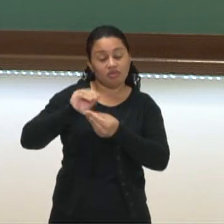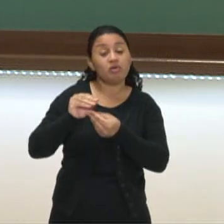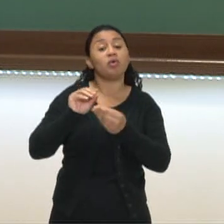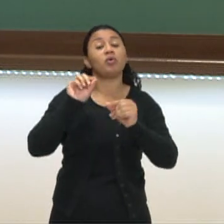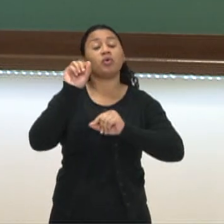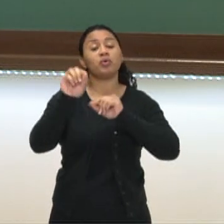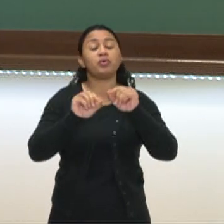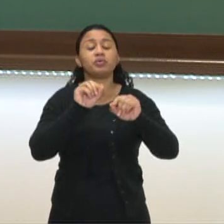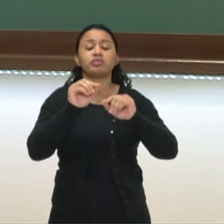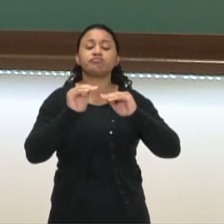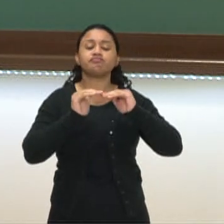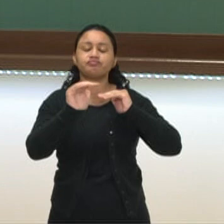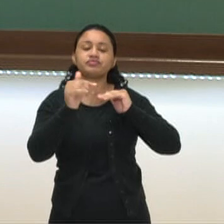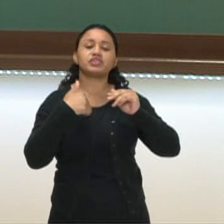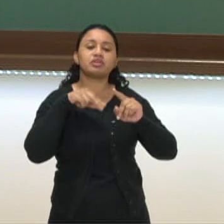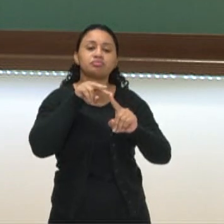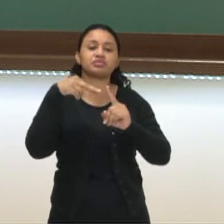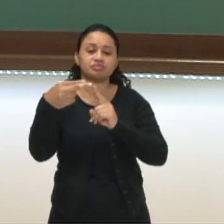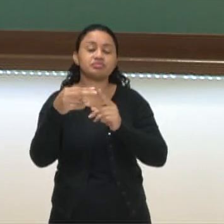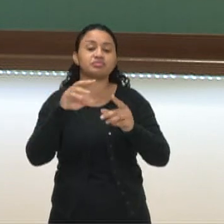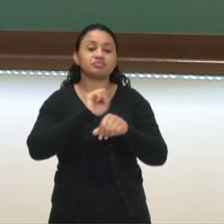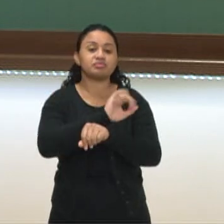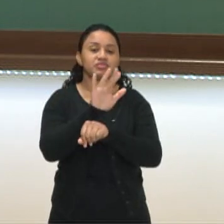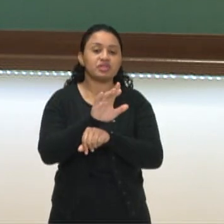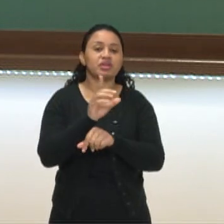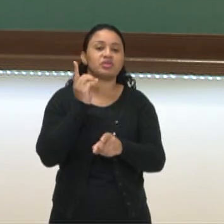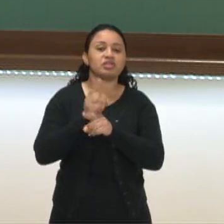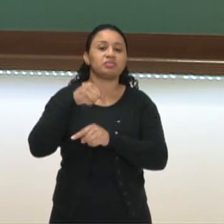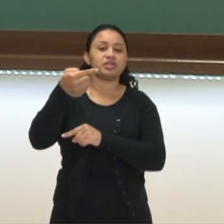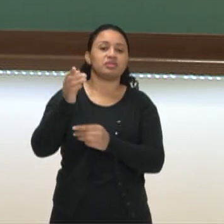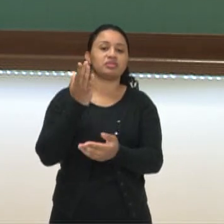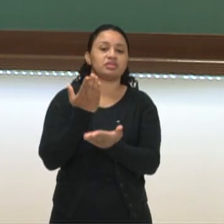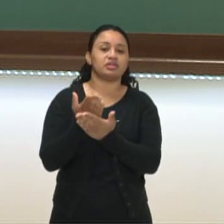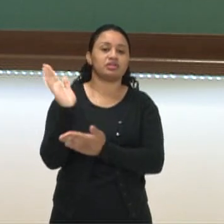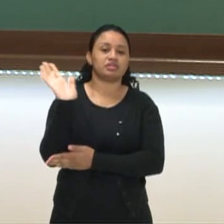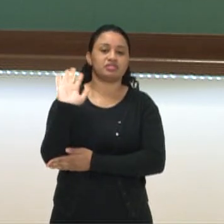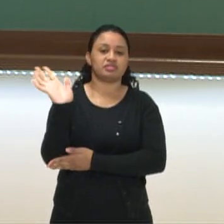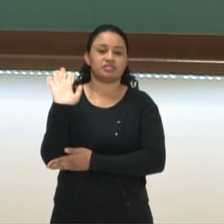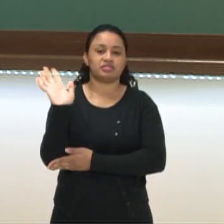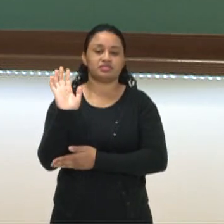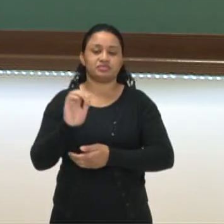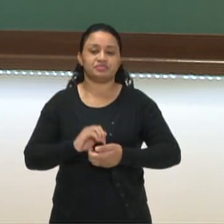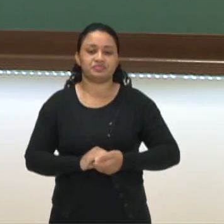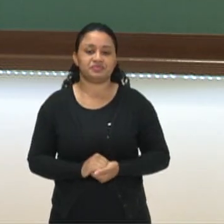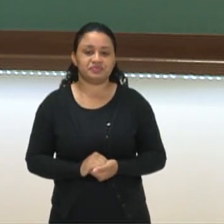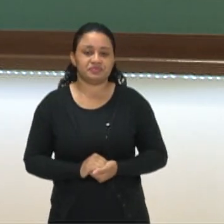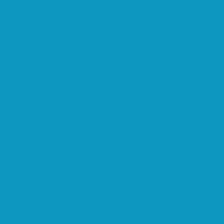a linha e a visão do abstrato e nos encontramos na próxima aula. Até, tudo de bom!